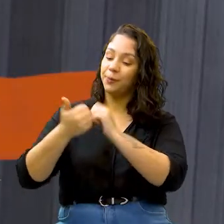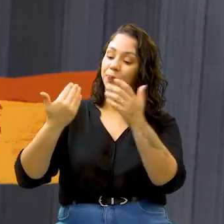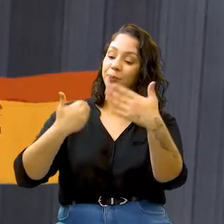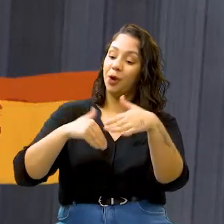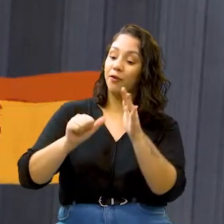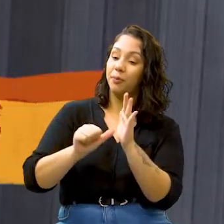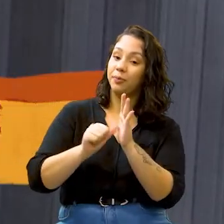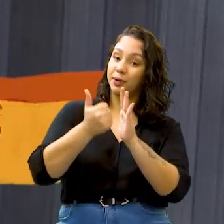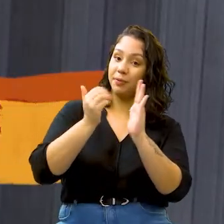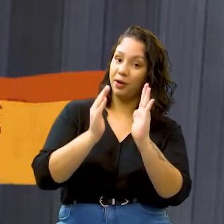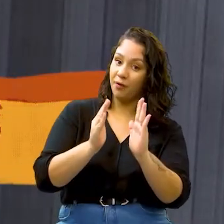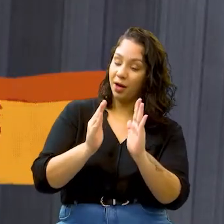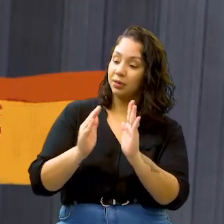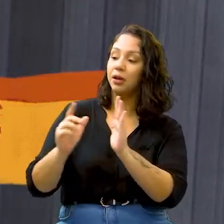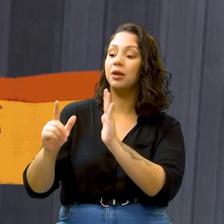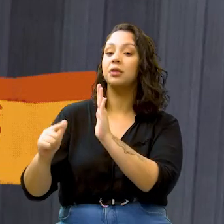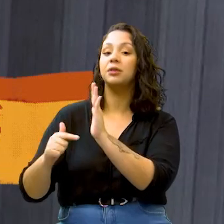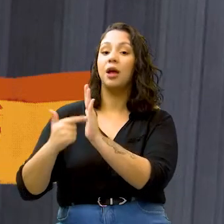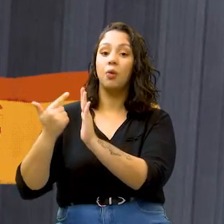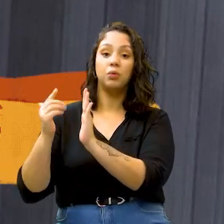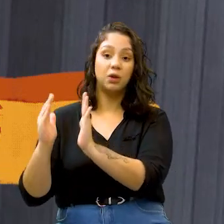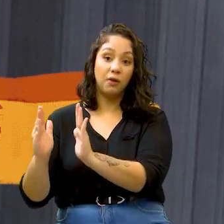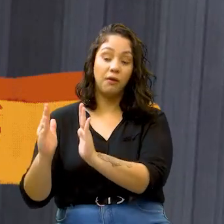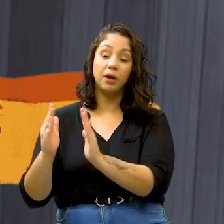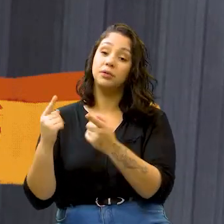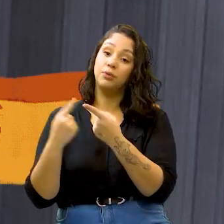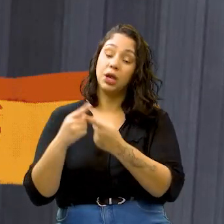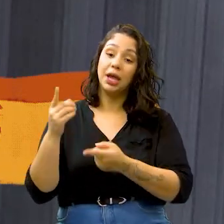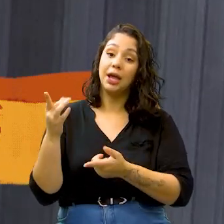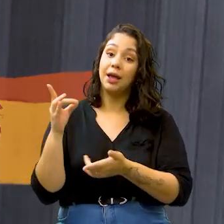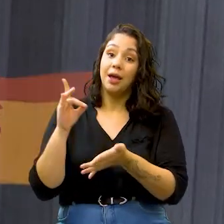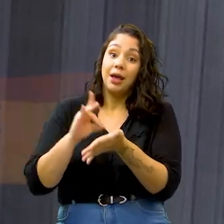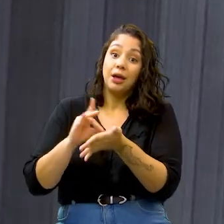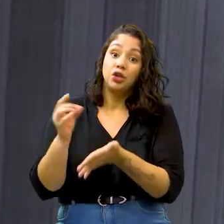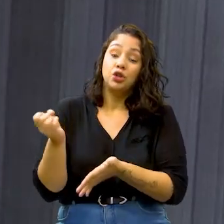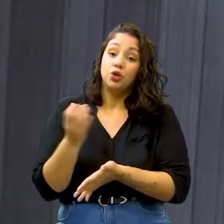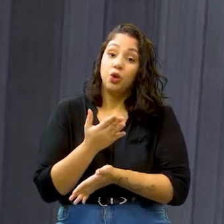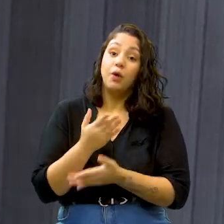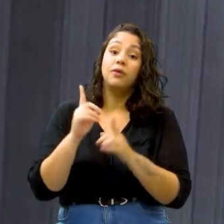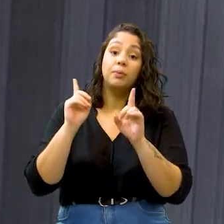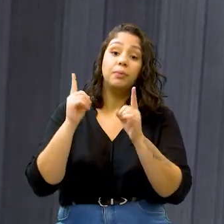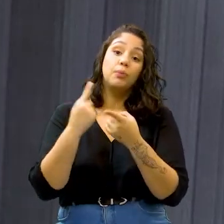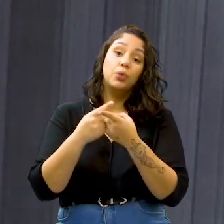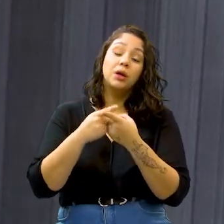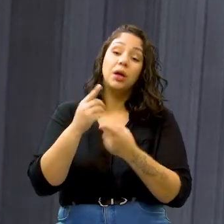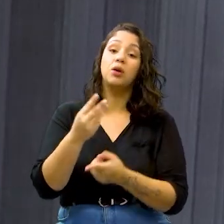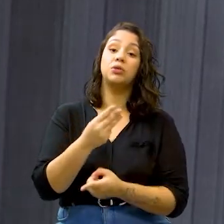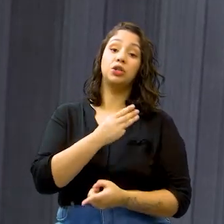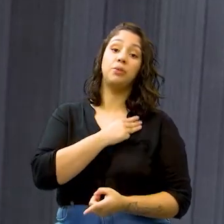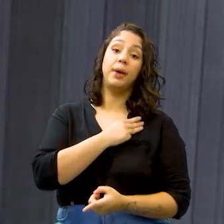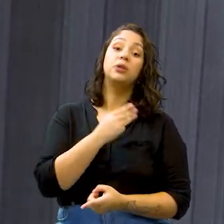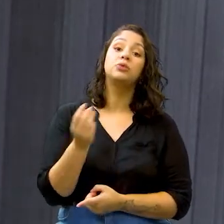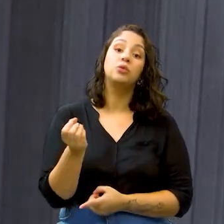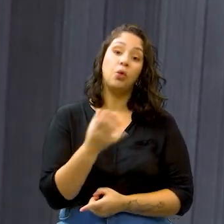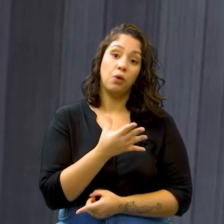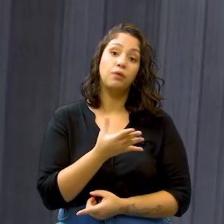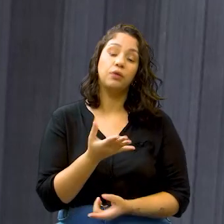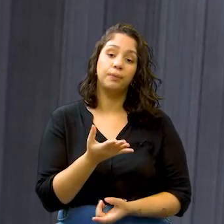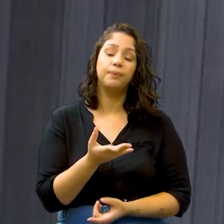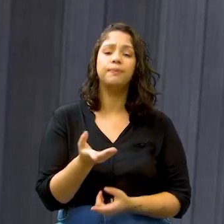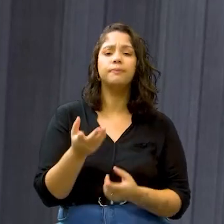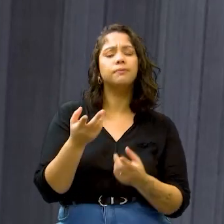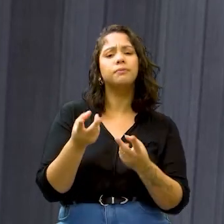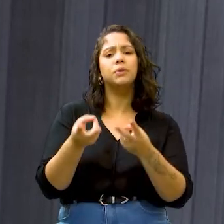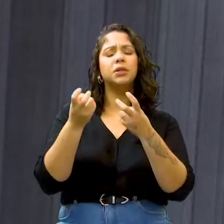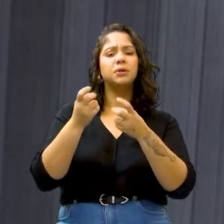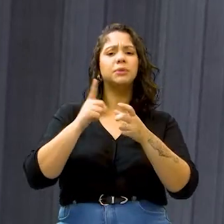das provas de primeira e segunda fase considerando também a nova realidade que os estudantes estão enfrentando com um novo ensino médio nós